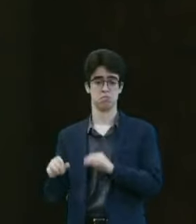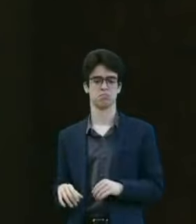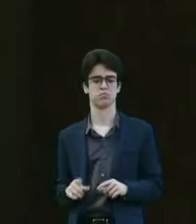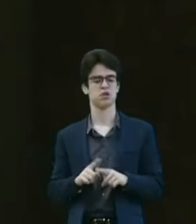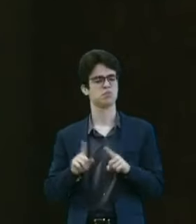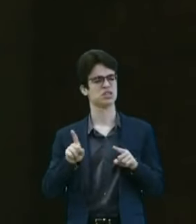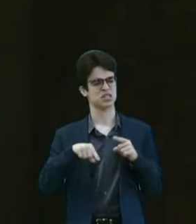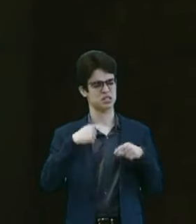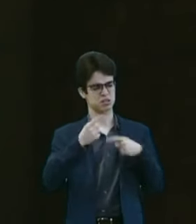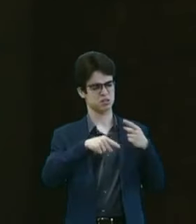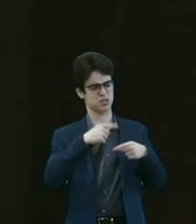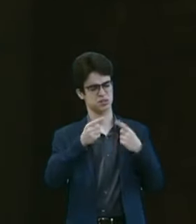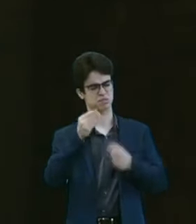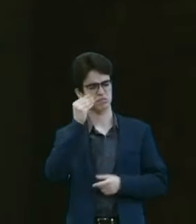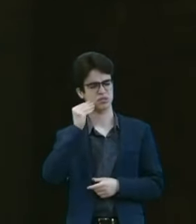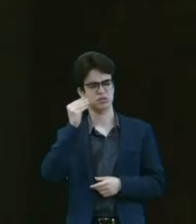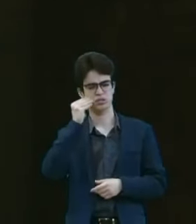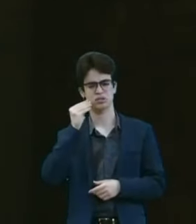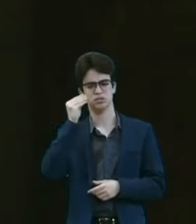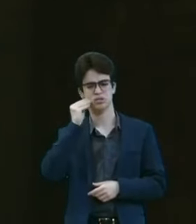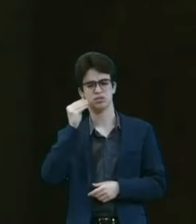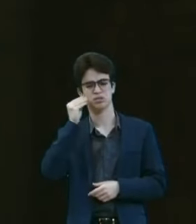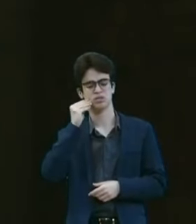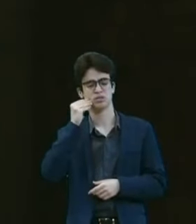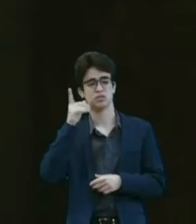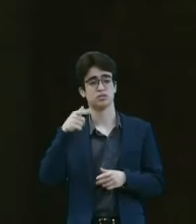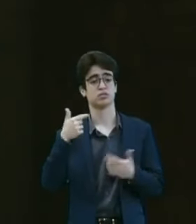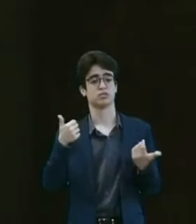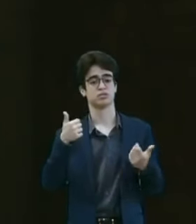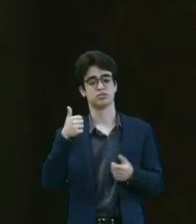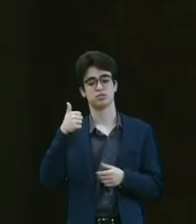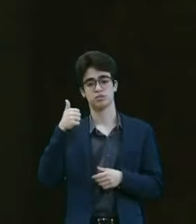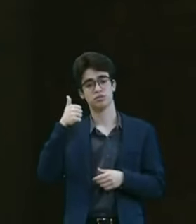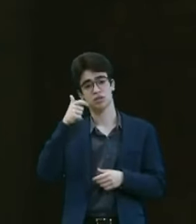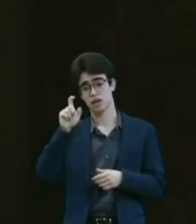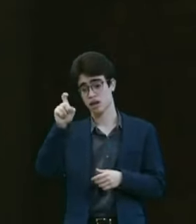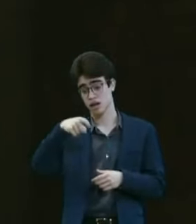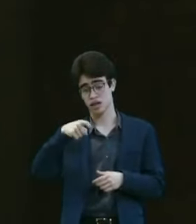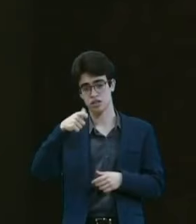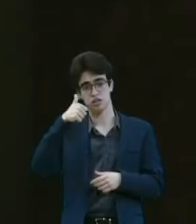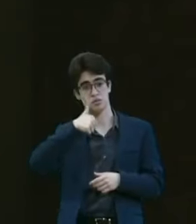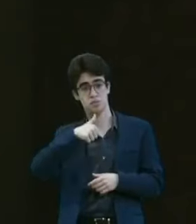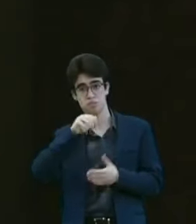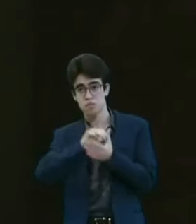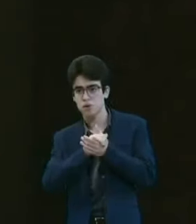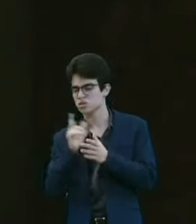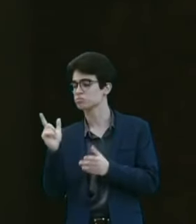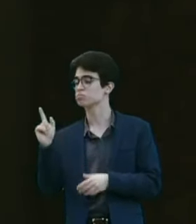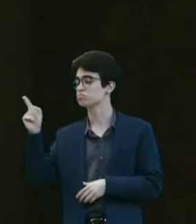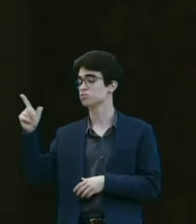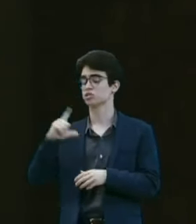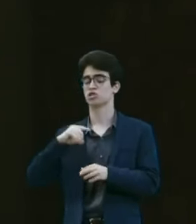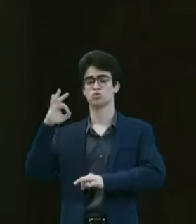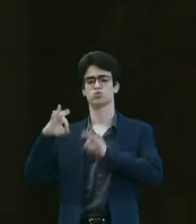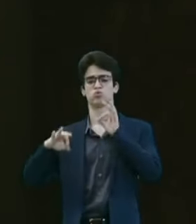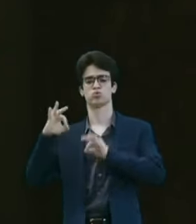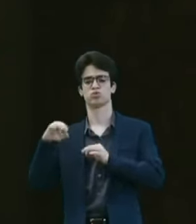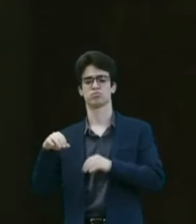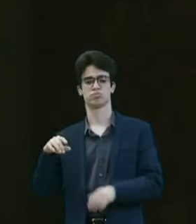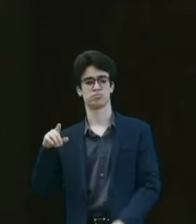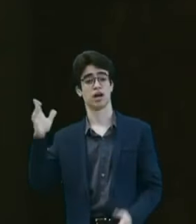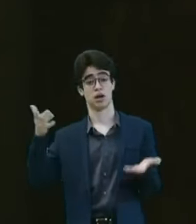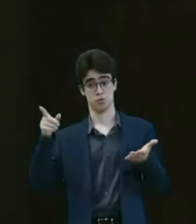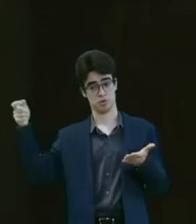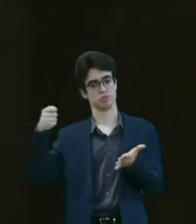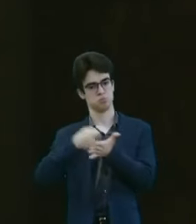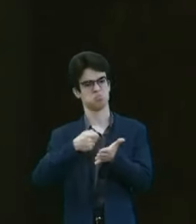E aí, depois de muitas tratativas e tentativas, a esposa e a filha põem ele na justiça. E aí ele é